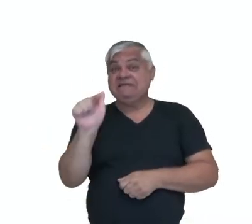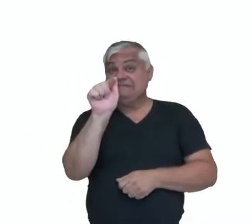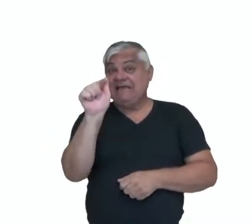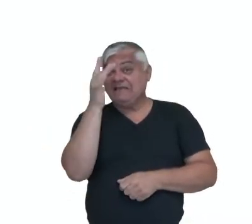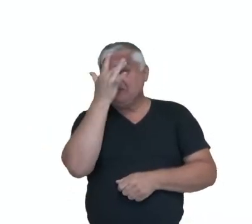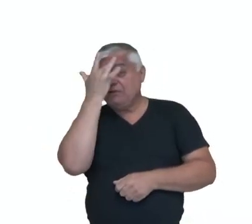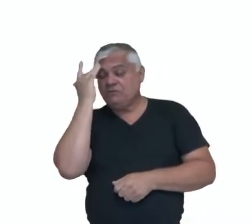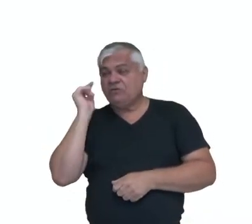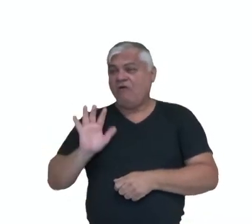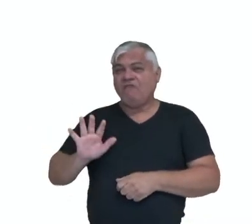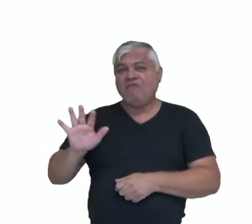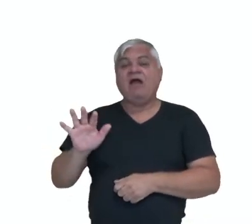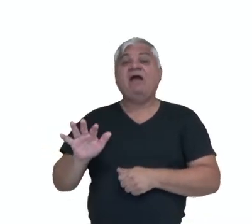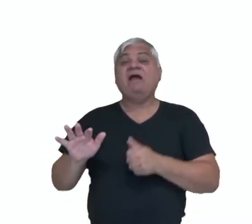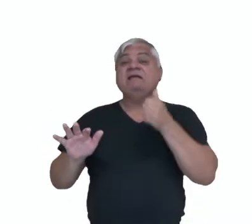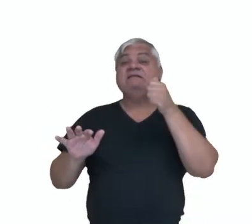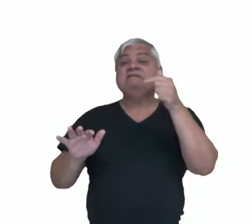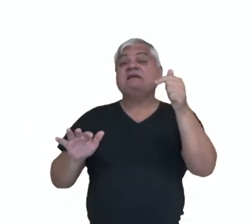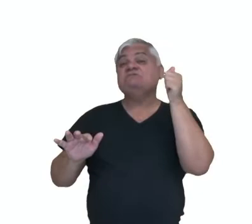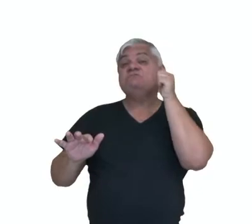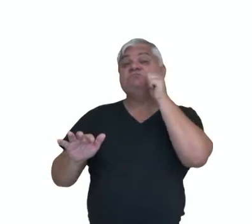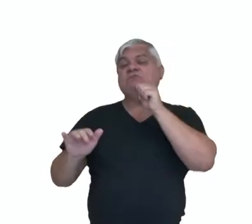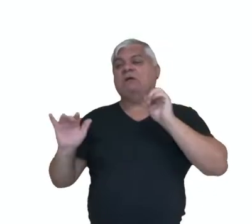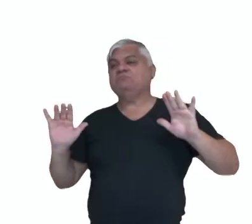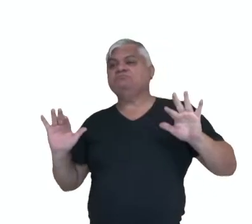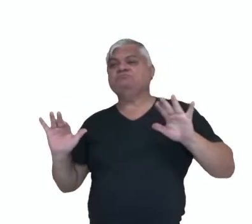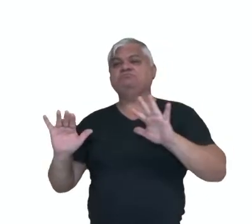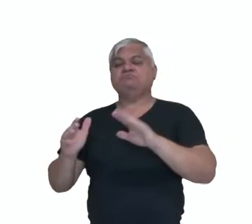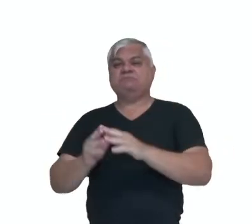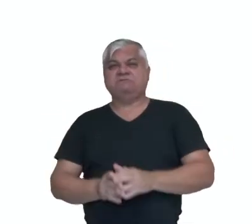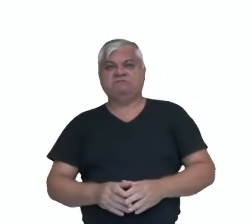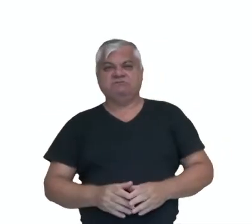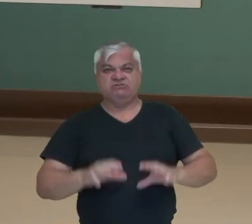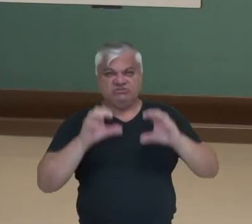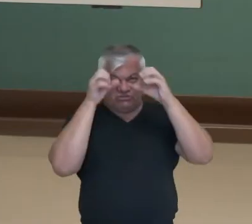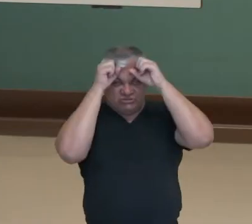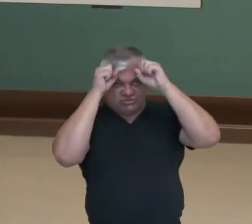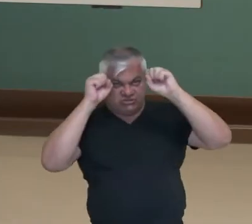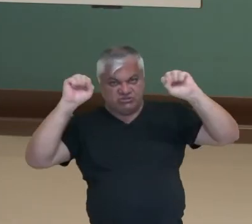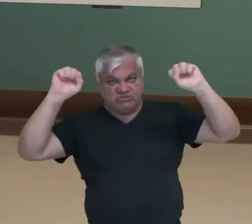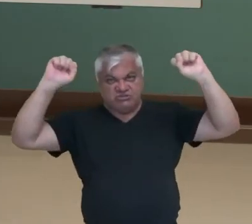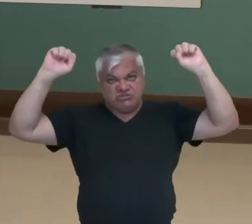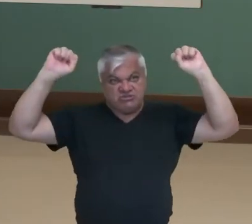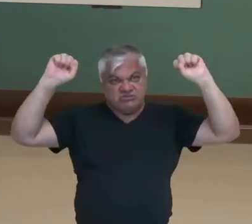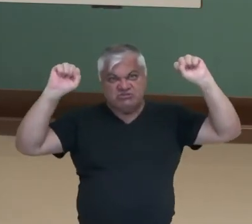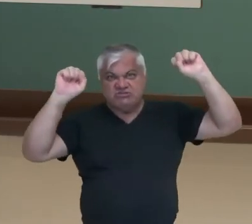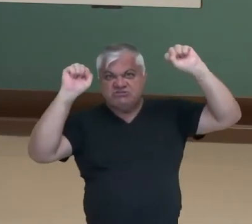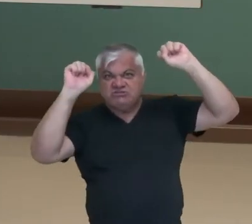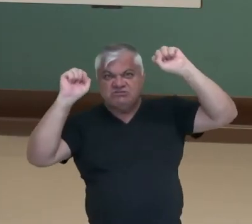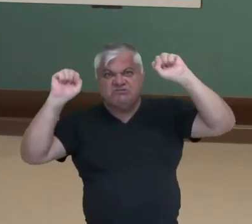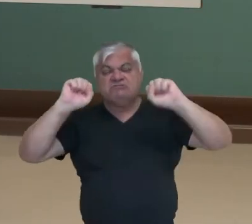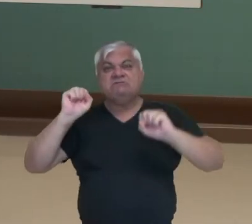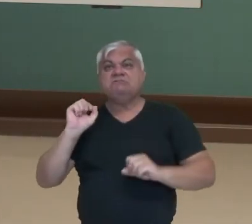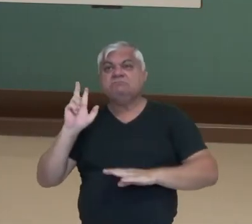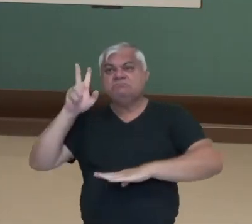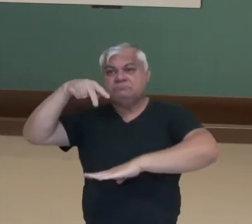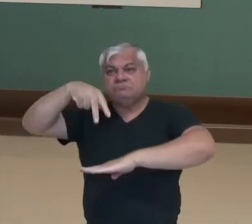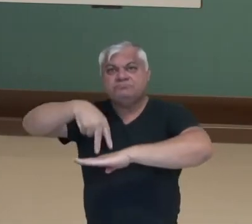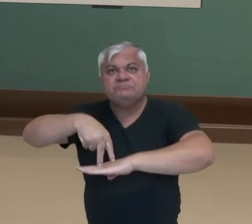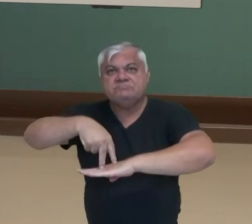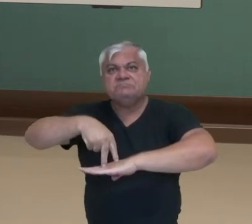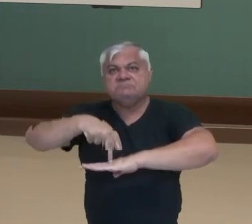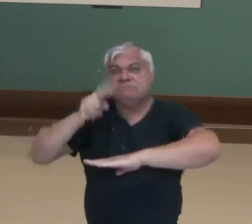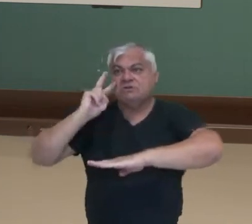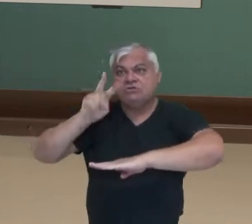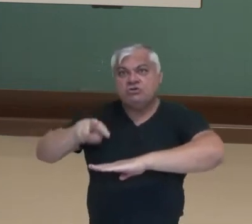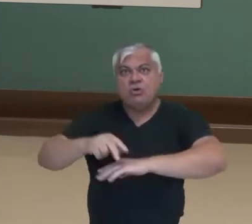7 donzelas para que servisse de alimento, né, para o Minotauro, um monstro que vinha nos labirintos da cidade de Creta. Até que daí Teseu chegou lá, com a ajuda de Ariadne,